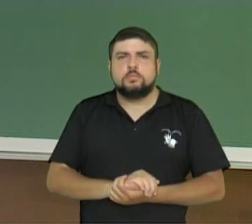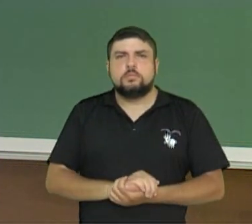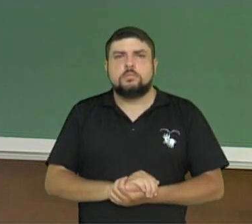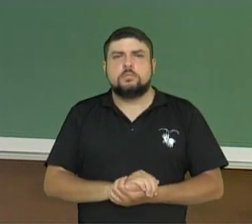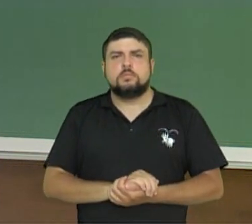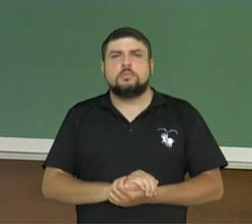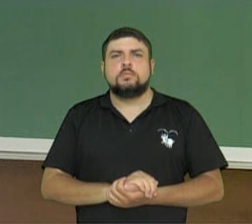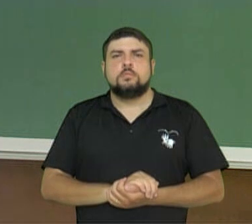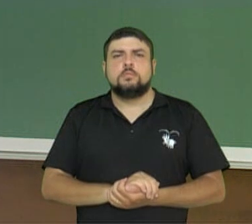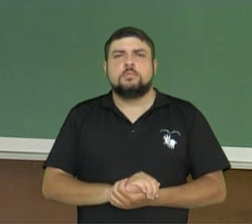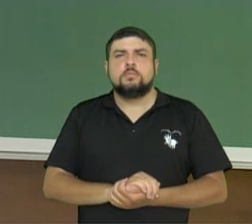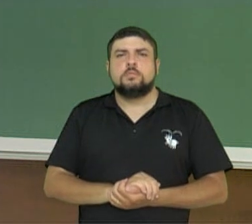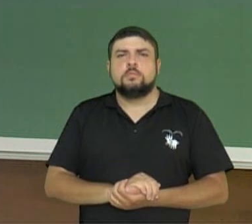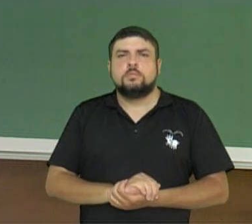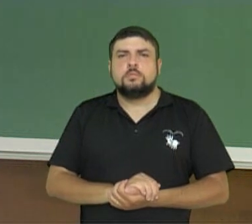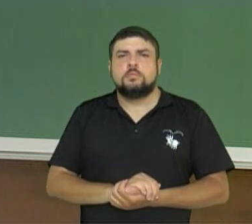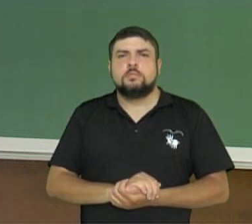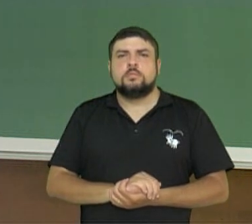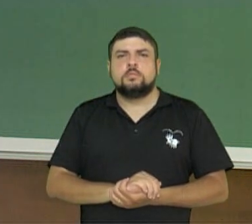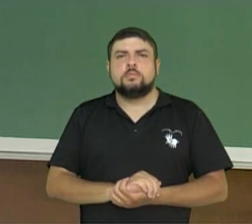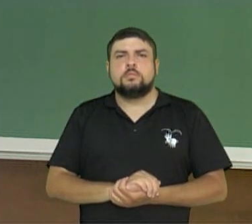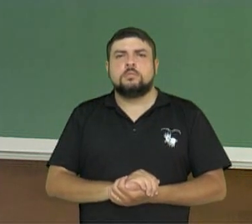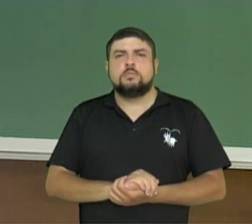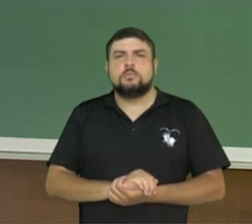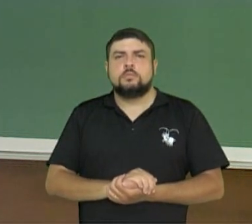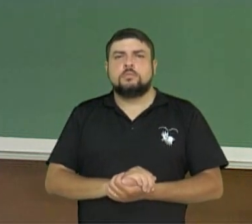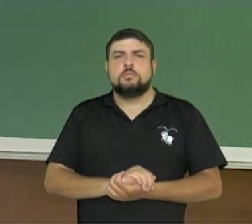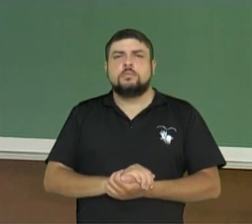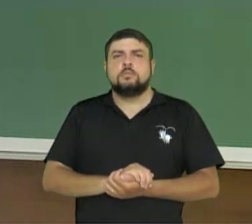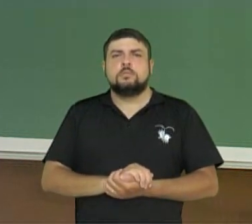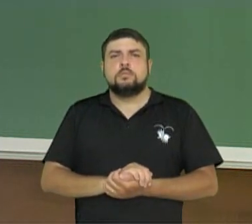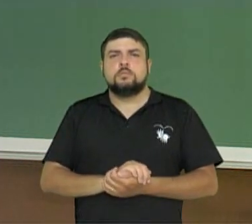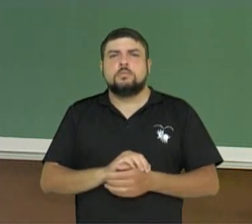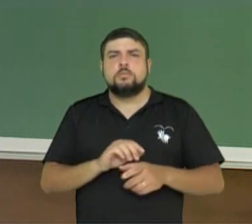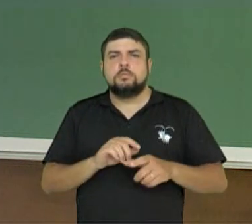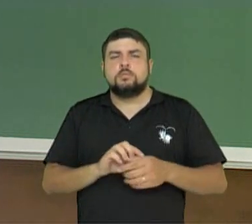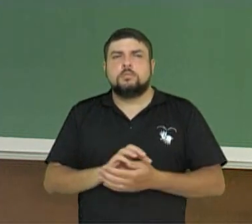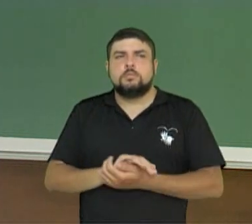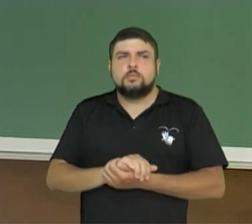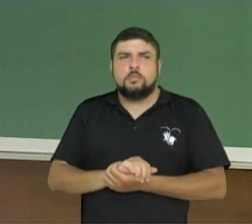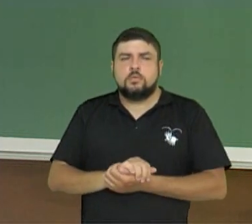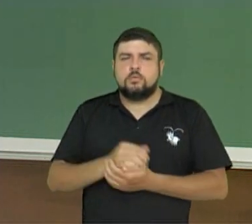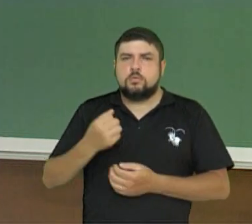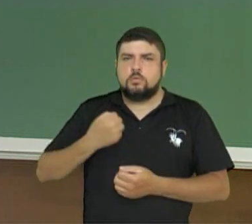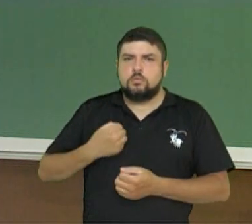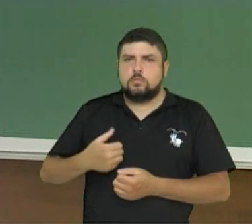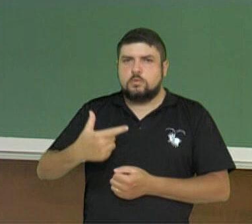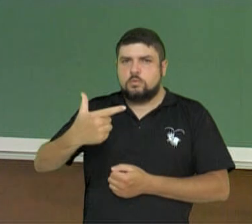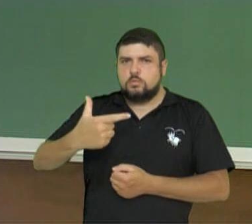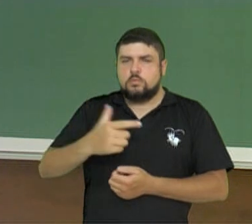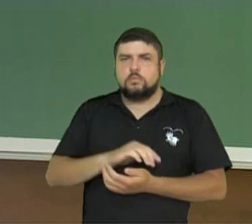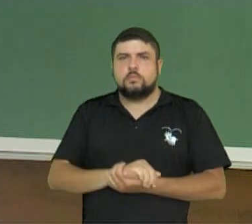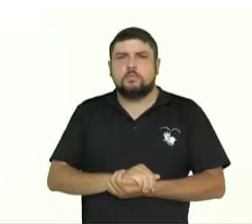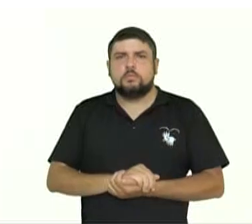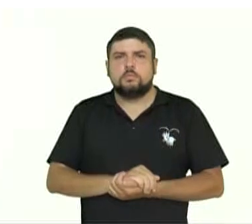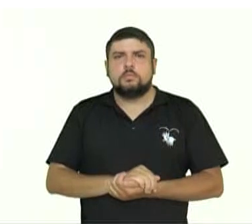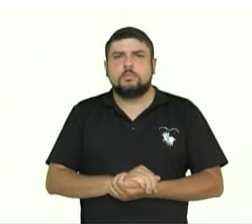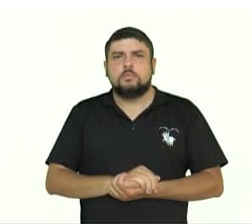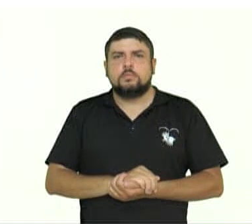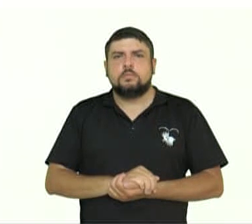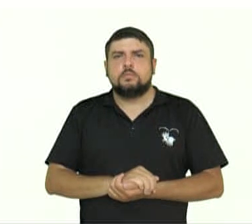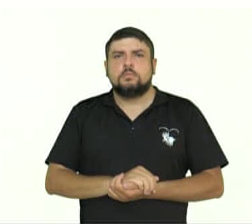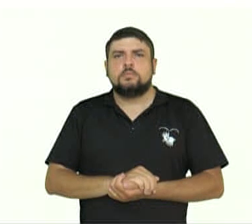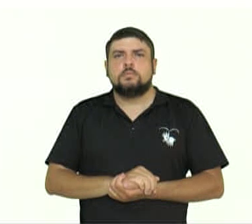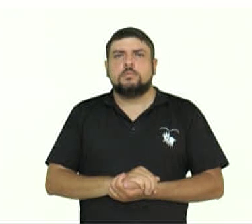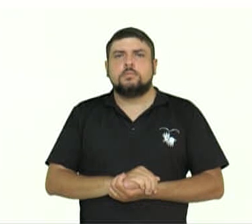substantivo, caracterizando-lo. E em la 2, né? Cerraram la vieja puerta de hierro.